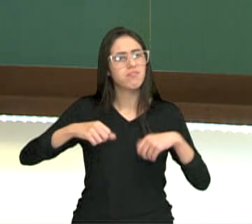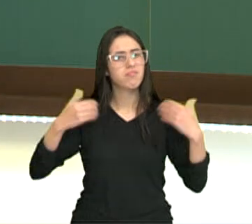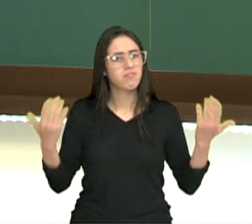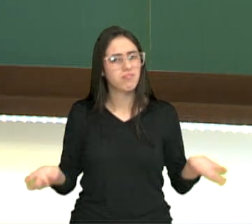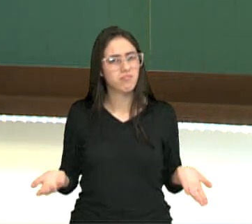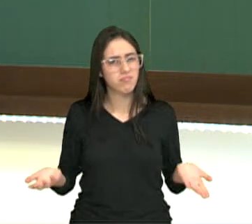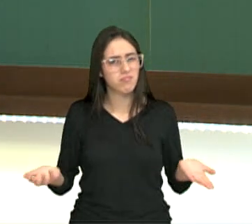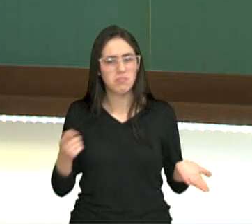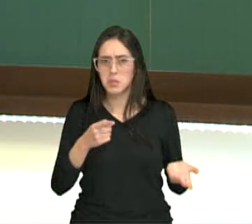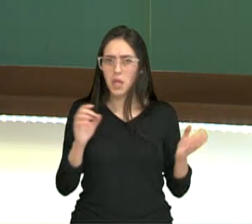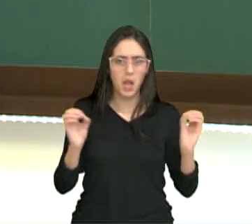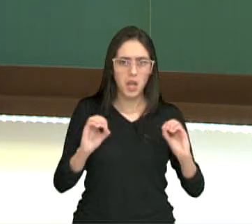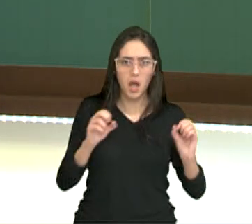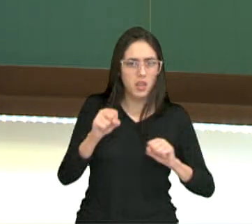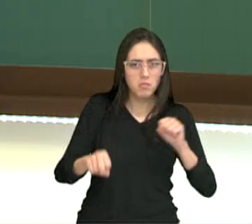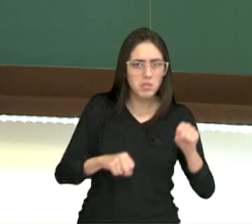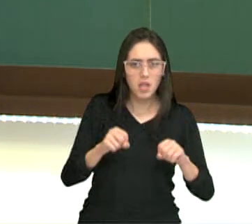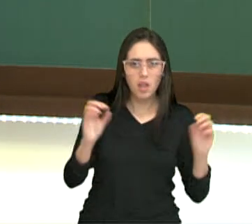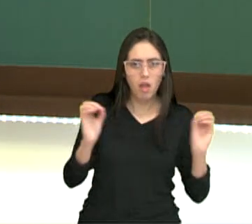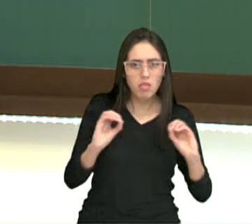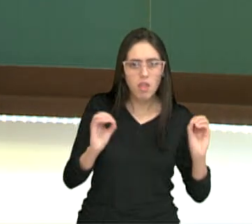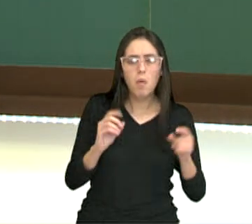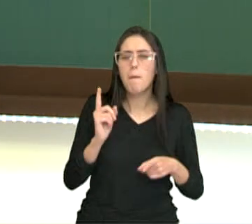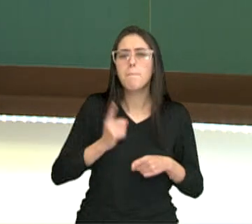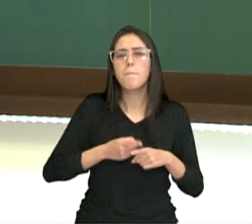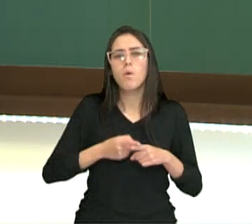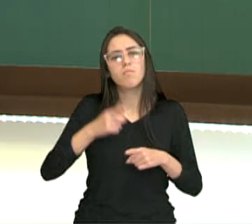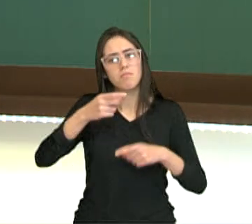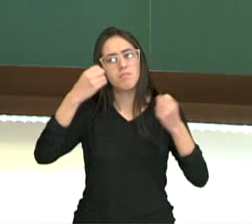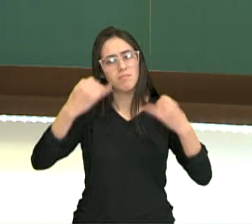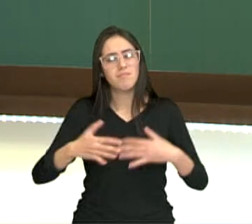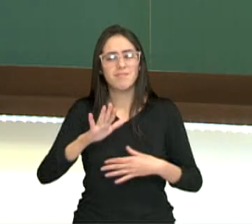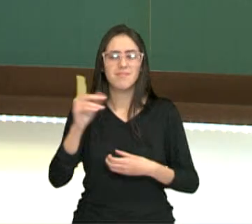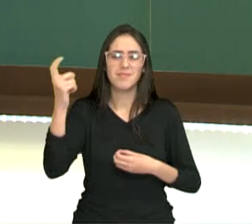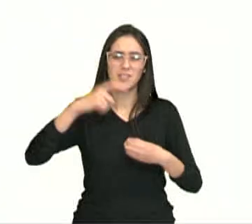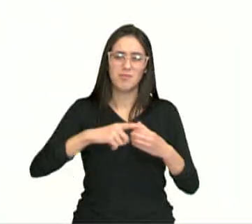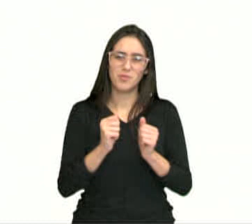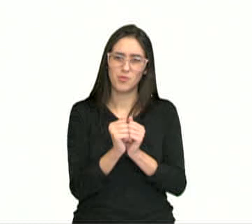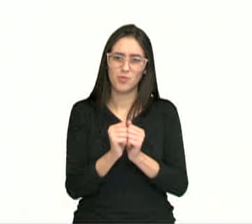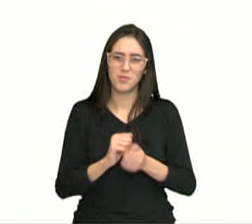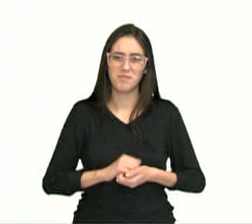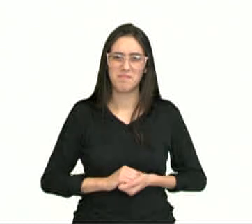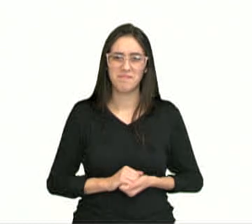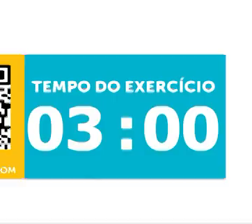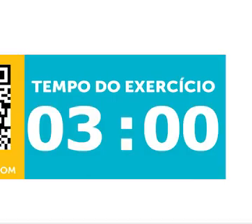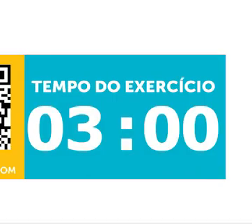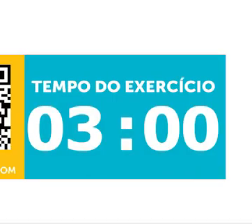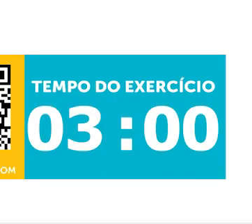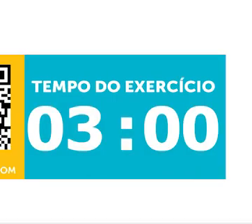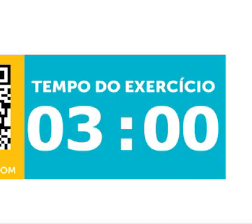Não tiveram nenhuma? Por quê? Relatem isso e daqui a pouquinho nós voltamos para conversar.